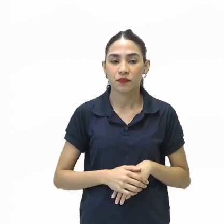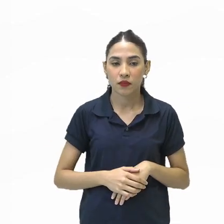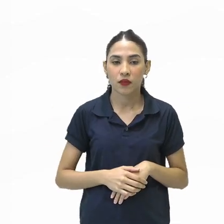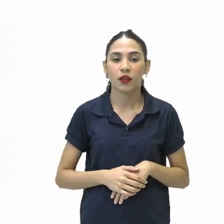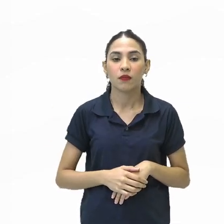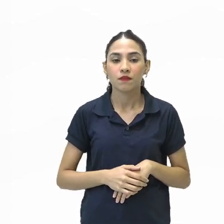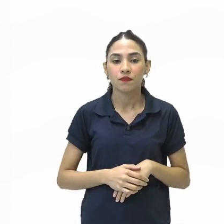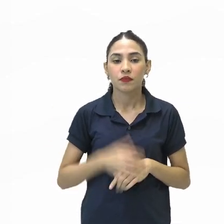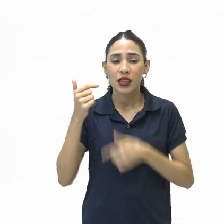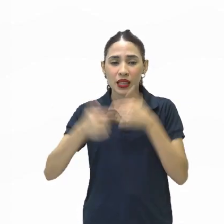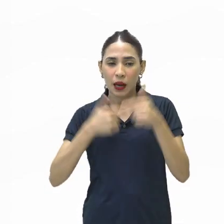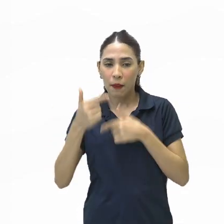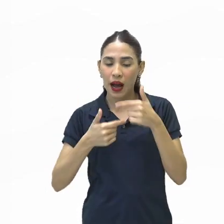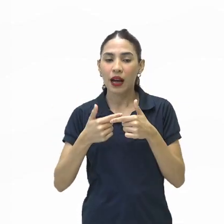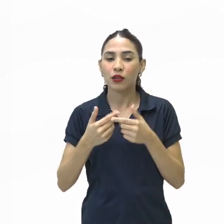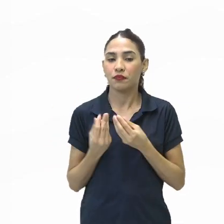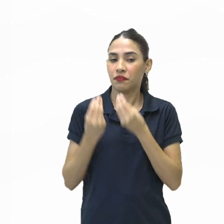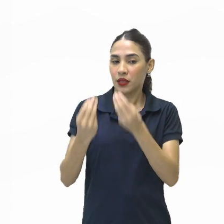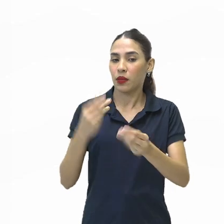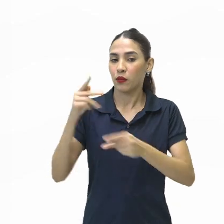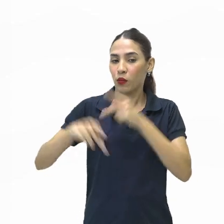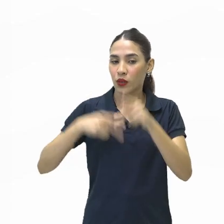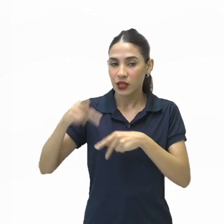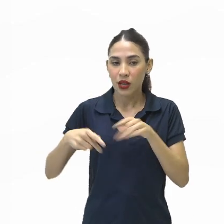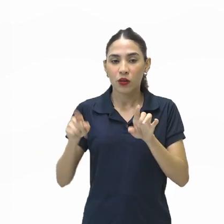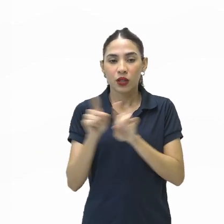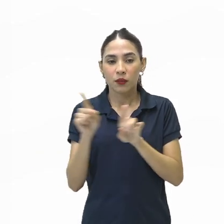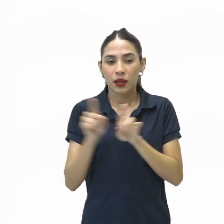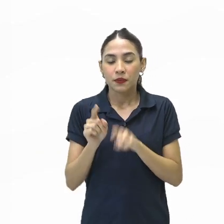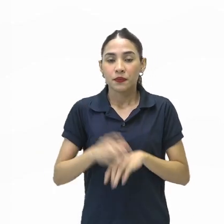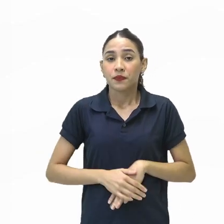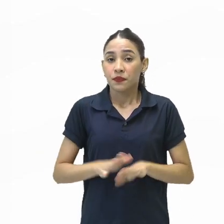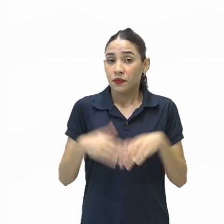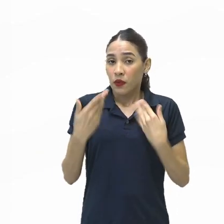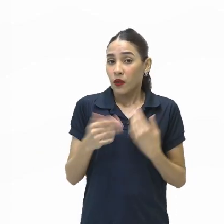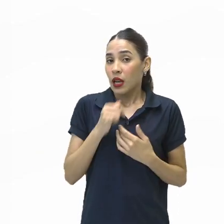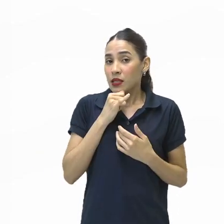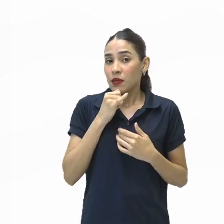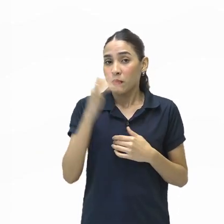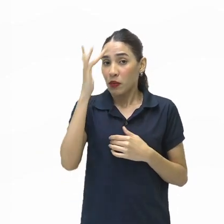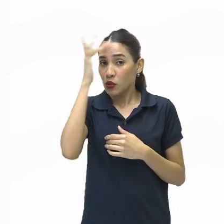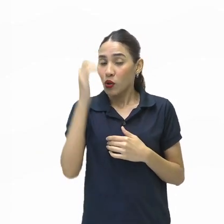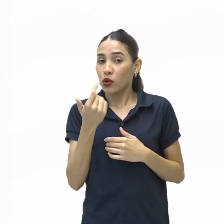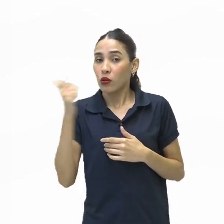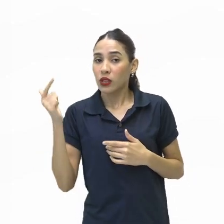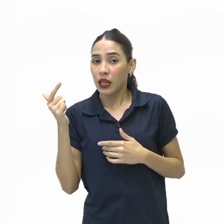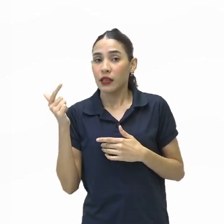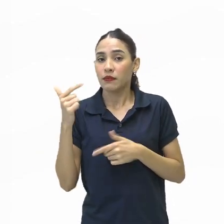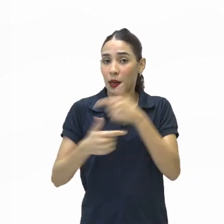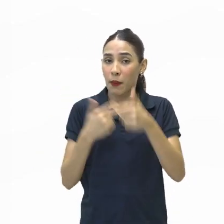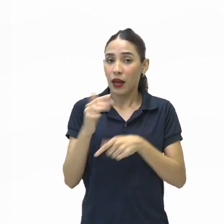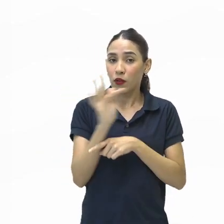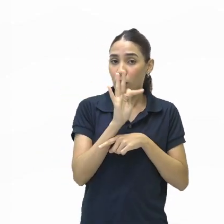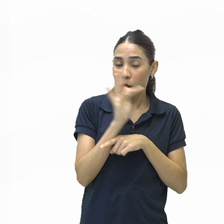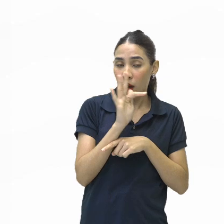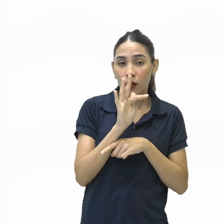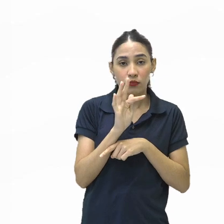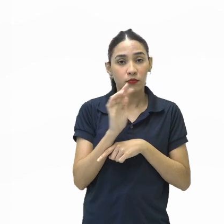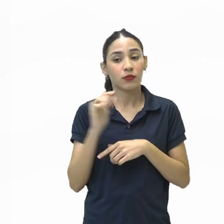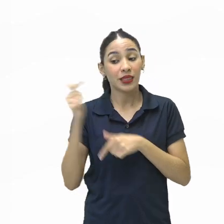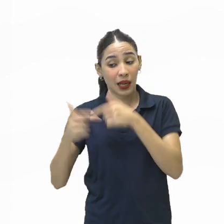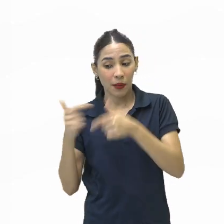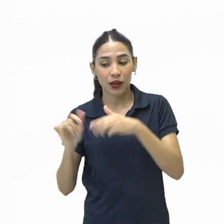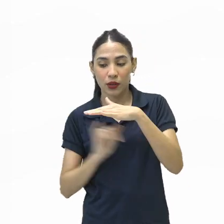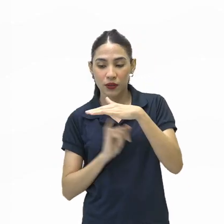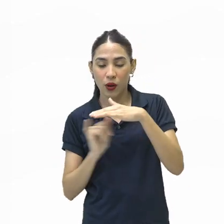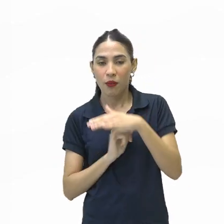potencial de emprego para a população. Então, aquele que não tem aquele emprego formal, o emprego